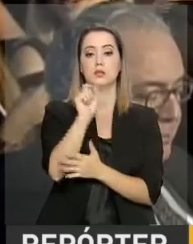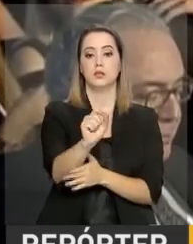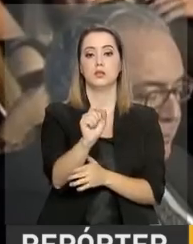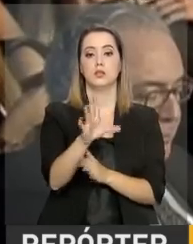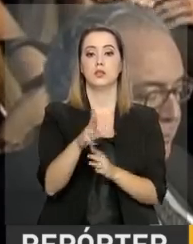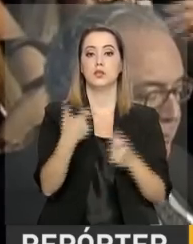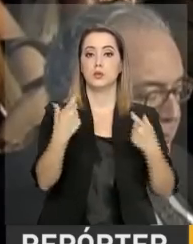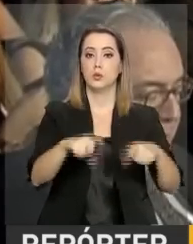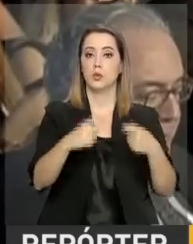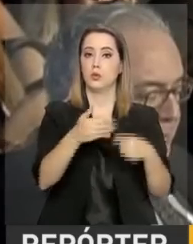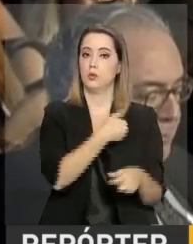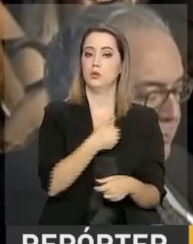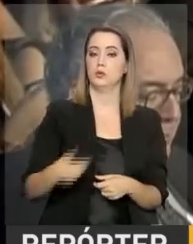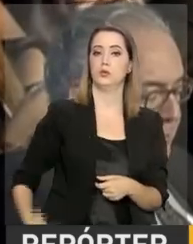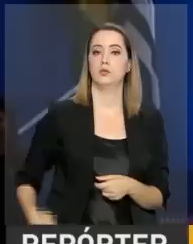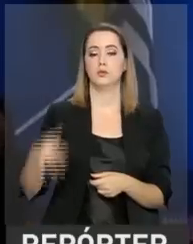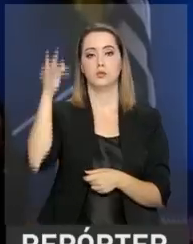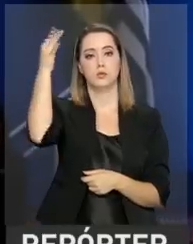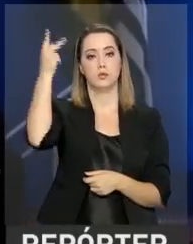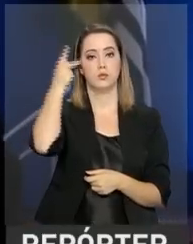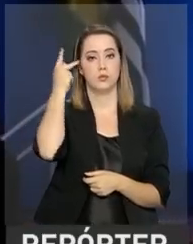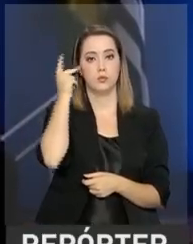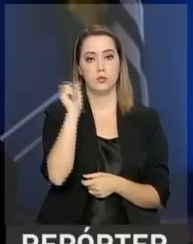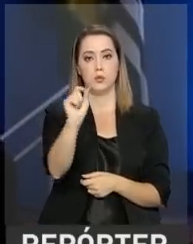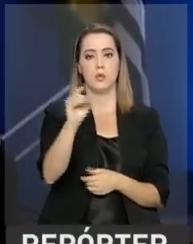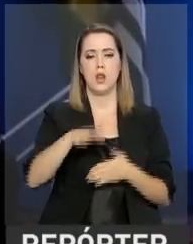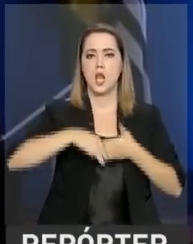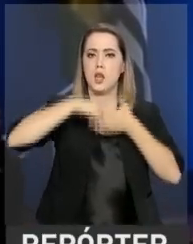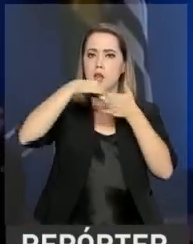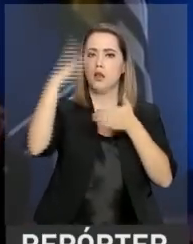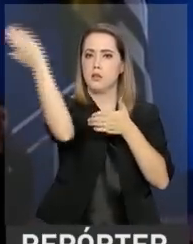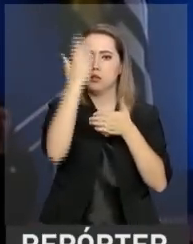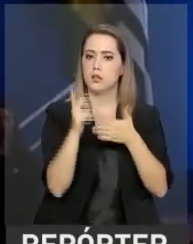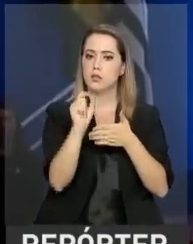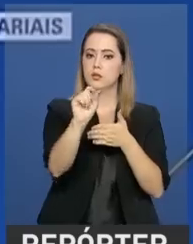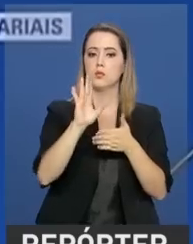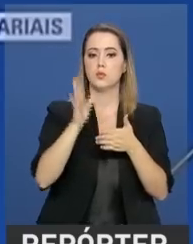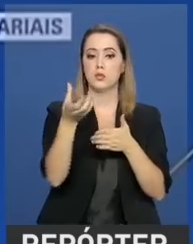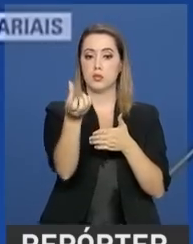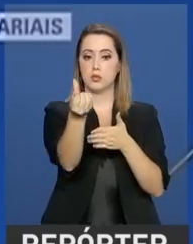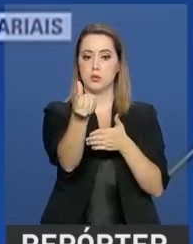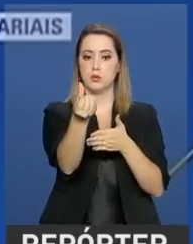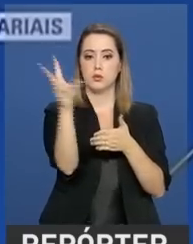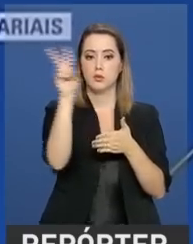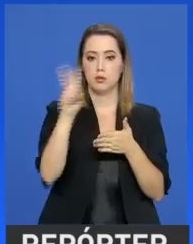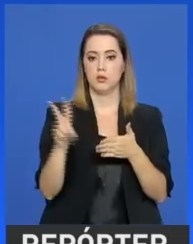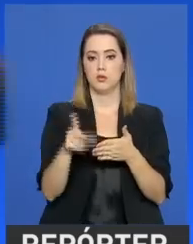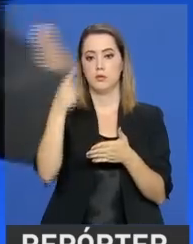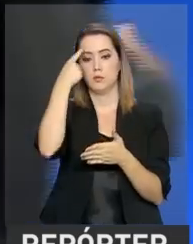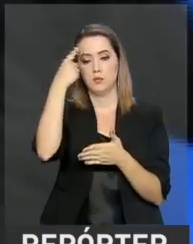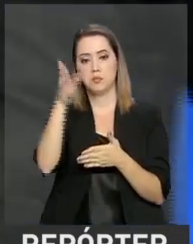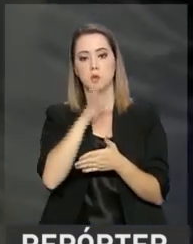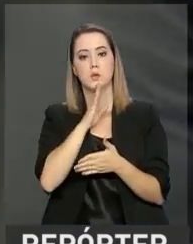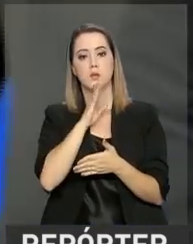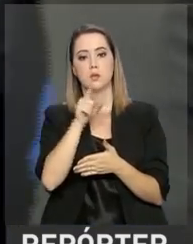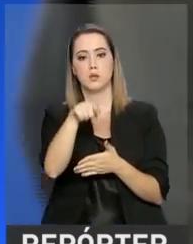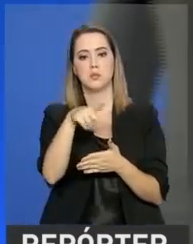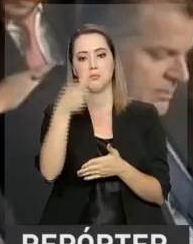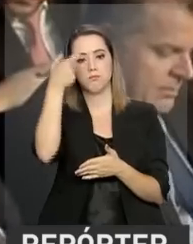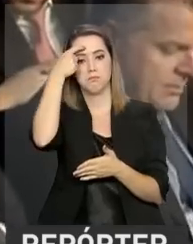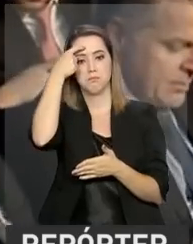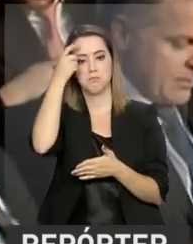sede do governo estadual paulista. O prêmio Líderes do Brasil está na sexta edição e a ideia é reconhecer o